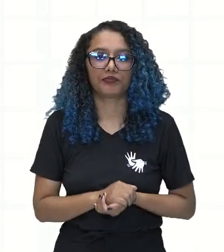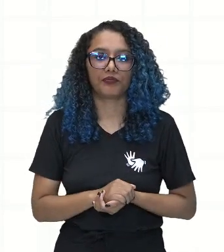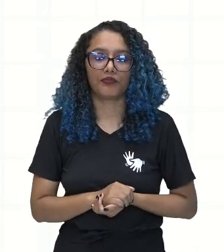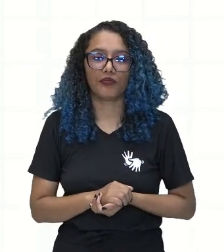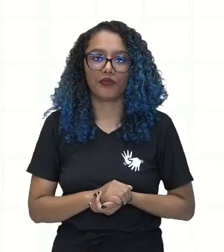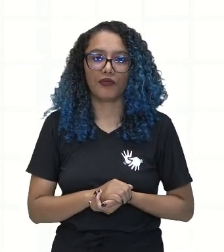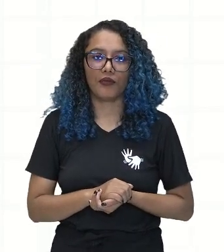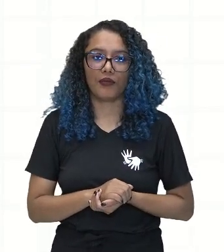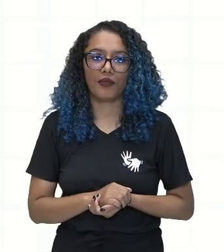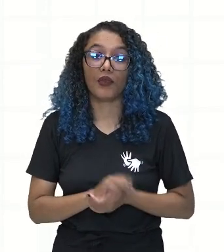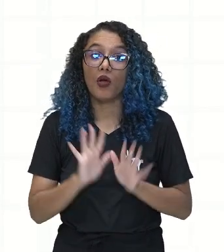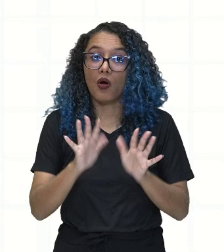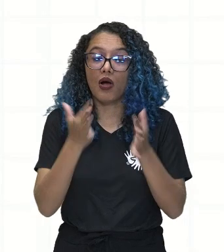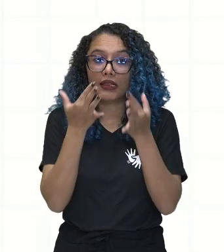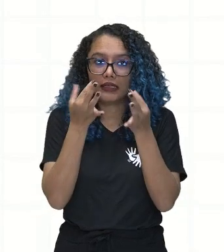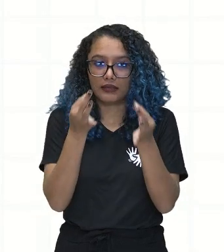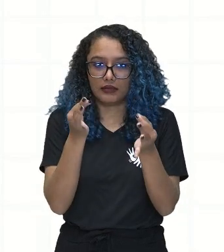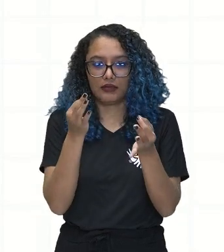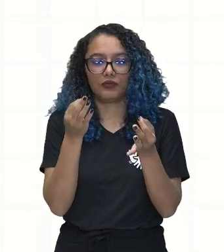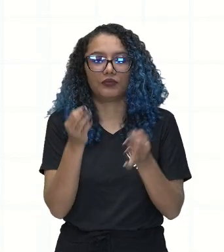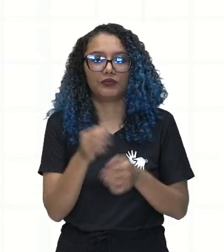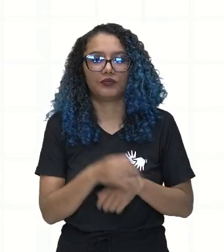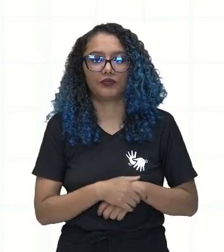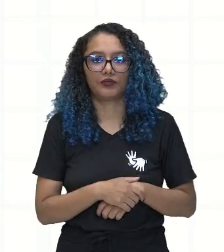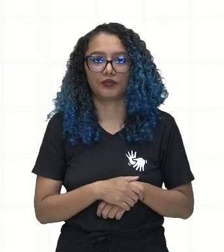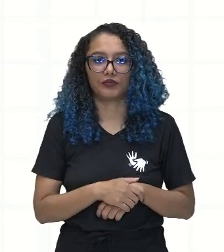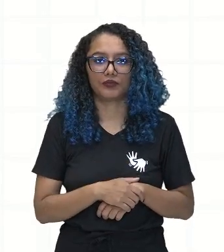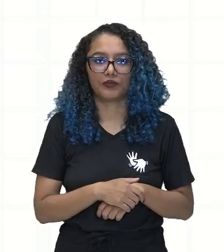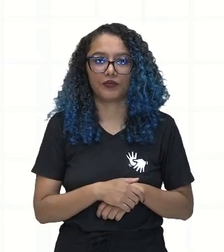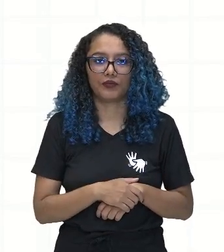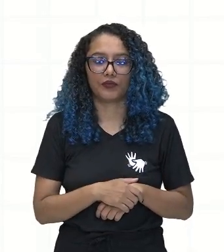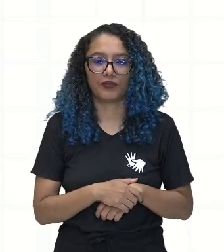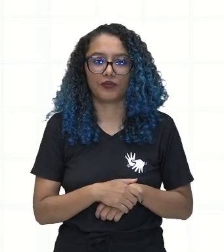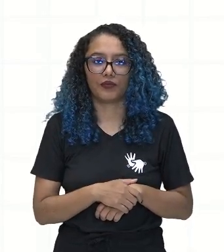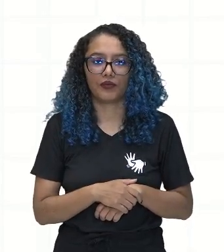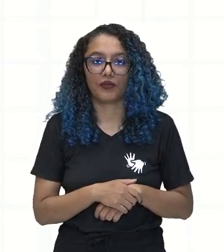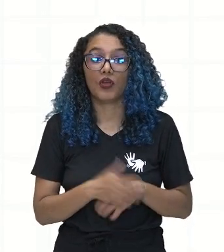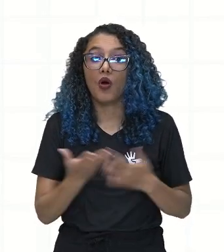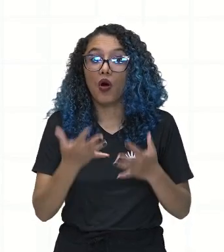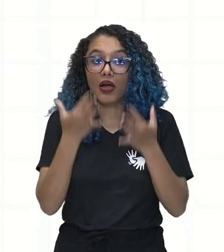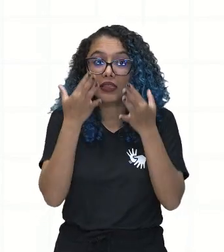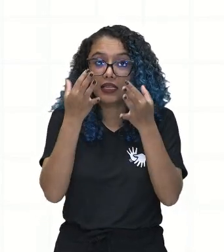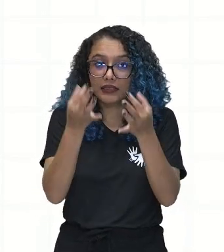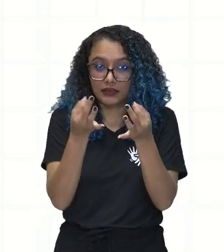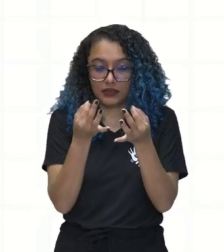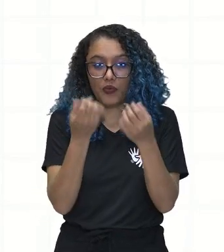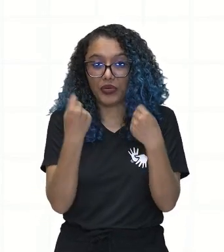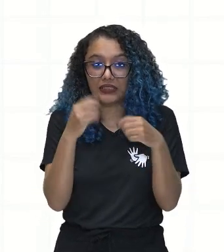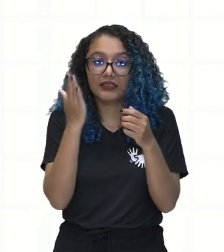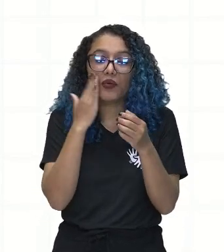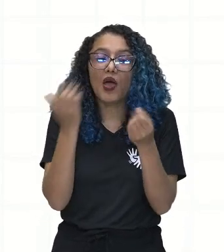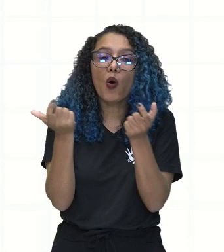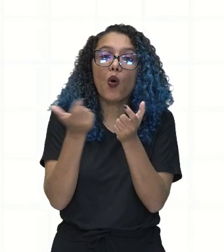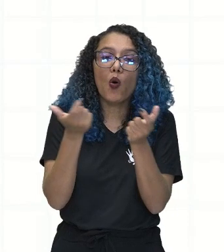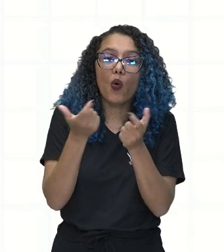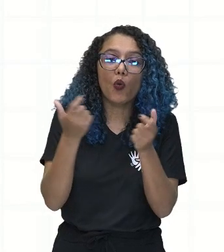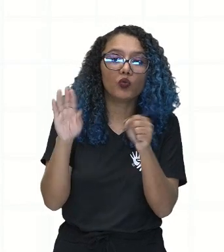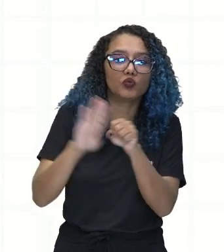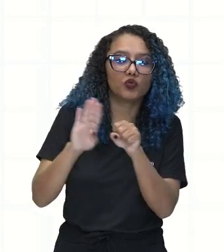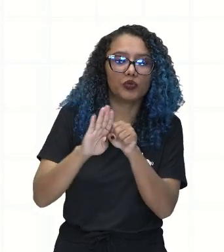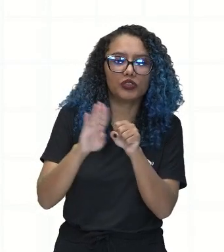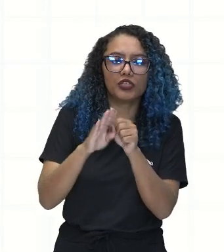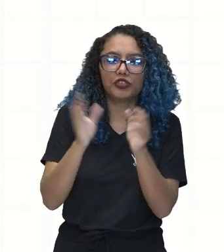nós vamos observar. Observe primeiro onde está o substantivo, tá bom? Olha aqui, o importante é